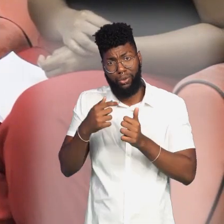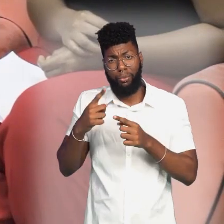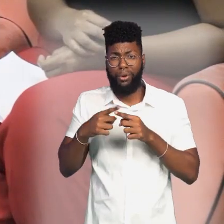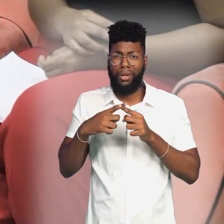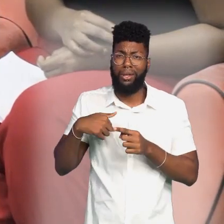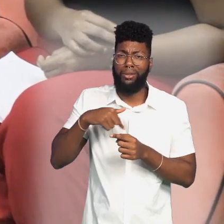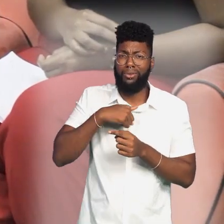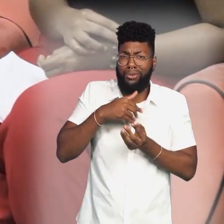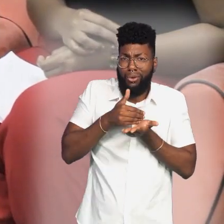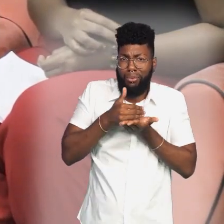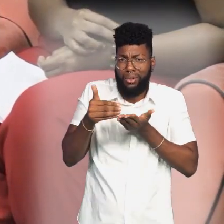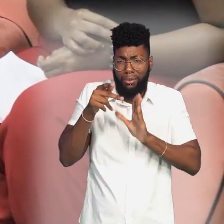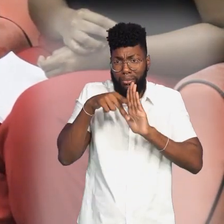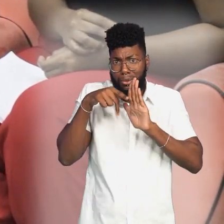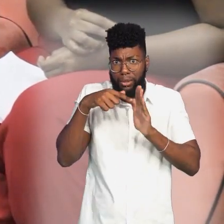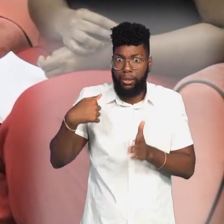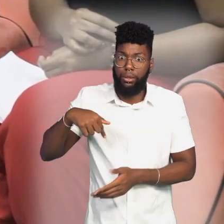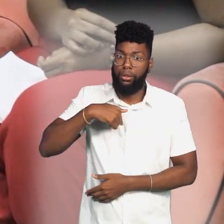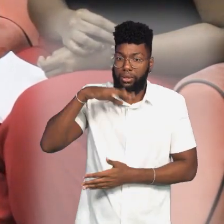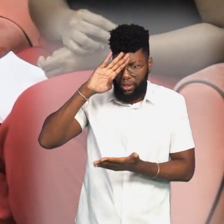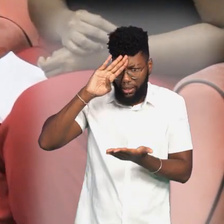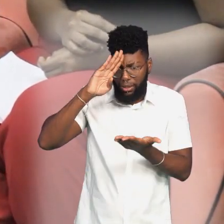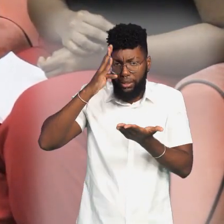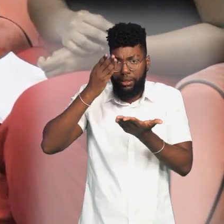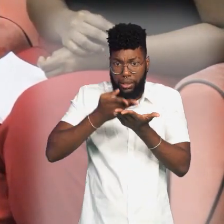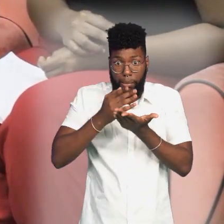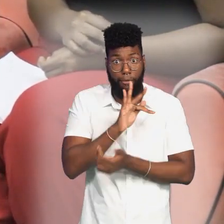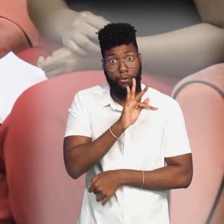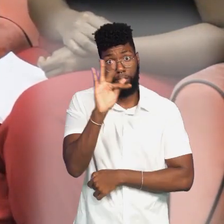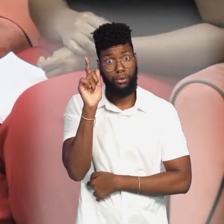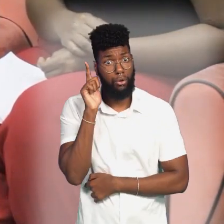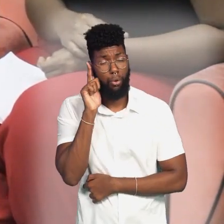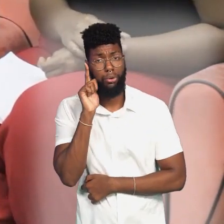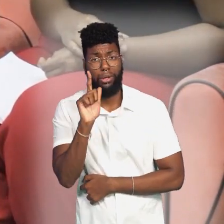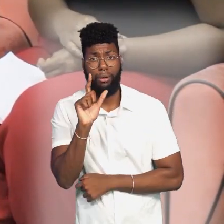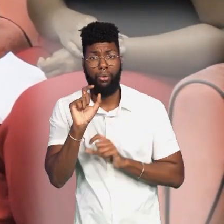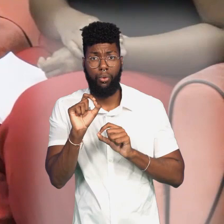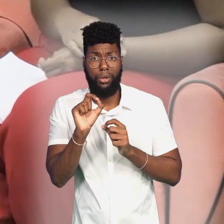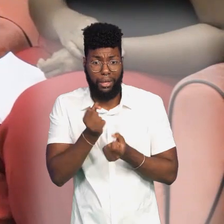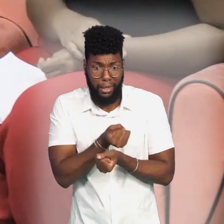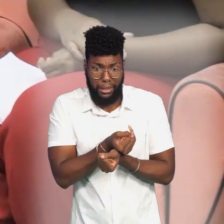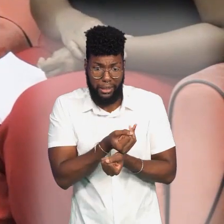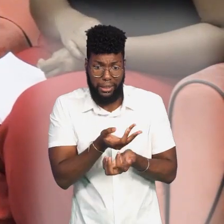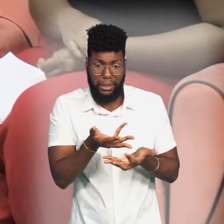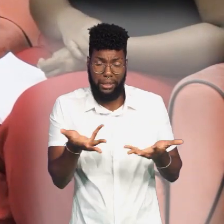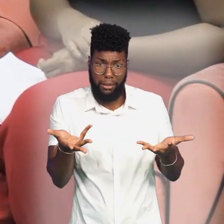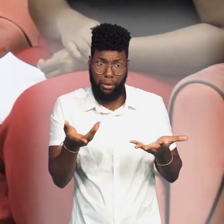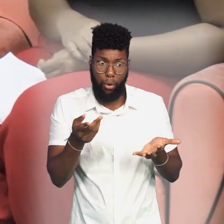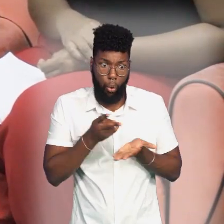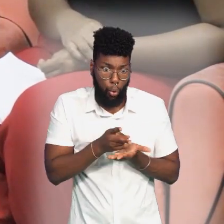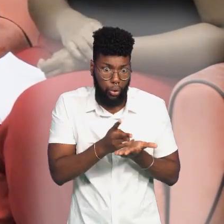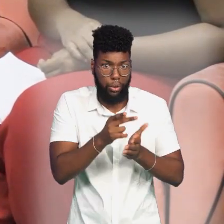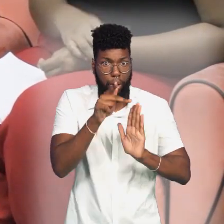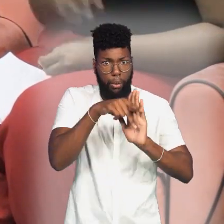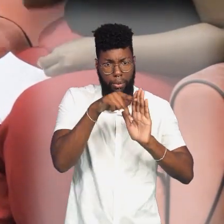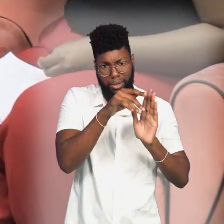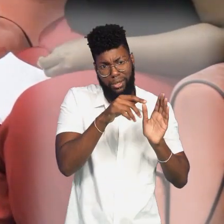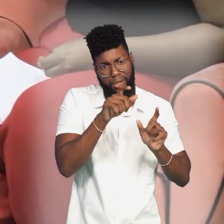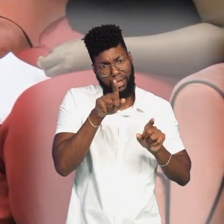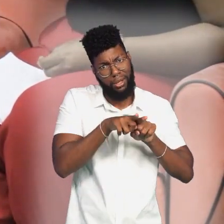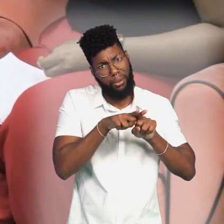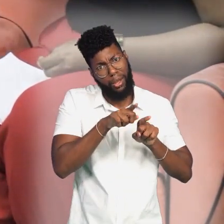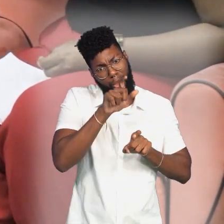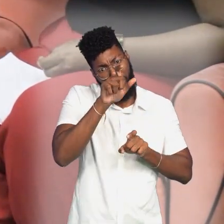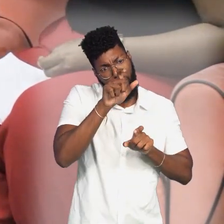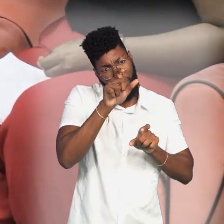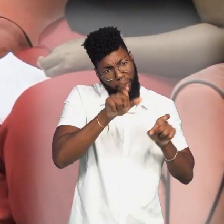gente acredita muito que a gente vai conseguir, enfim, levar ele adiante e trazer pessoas aqui justamente para conversar.